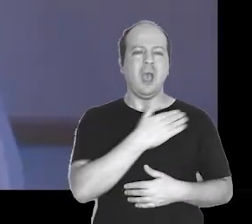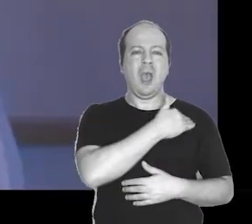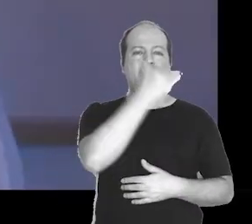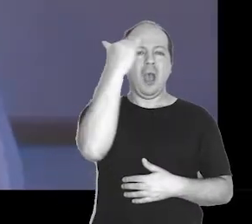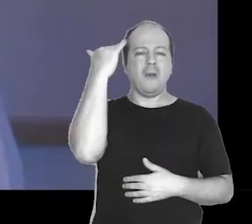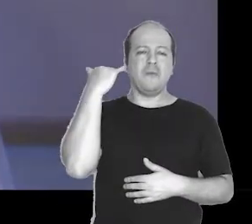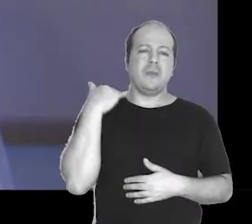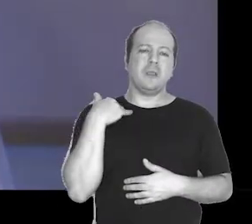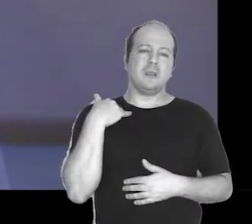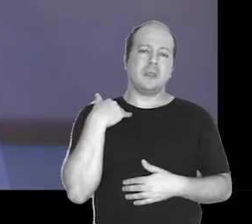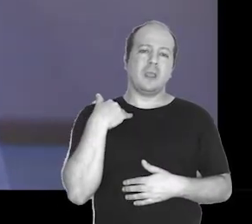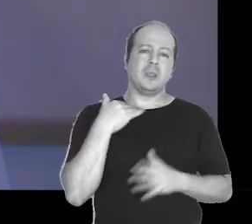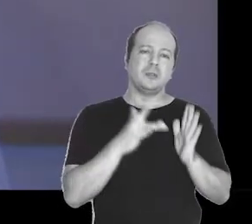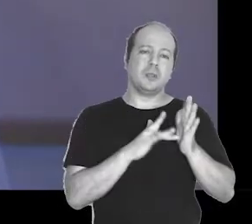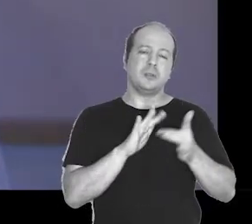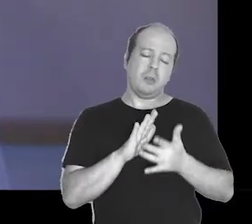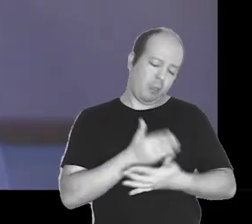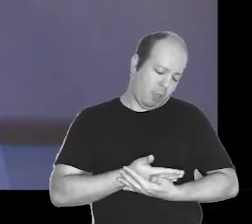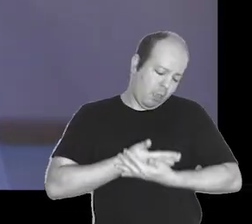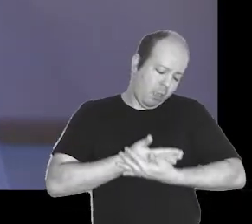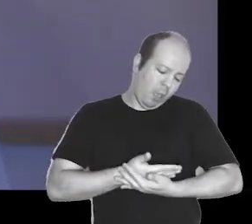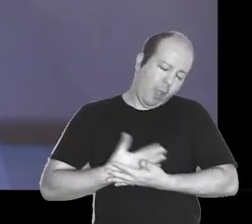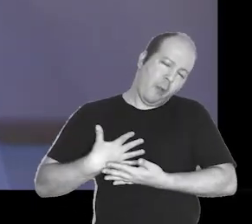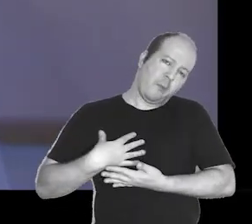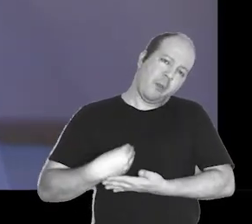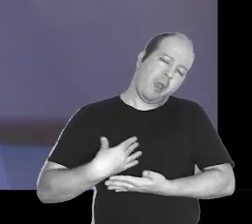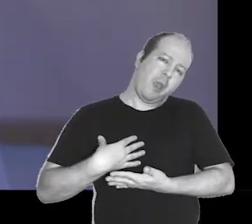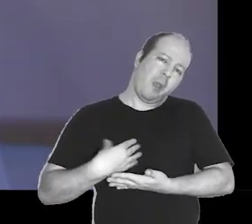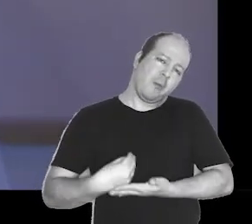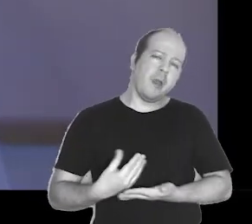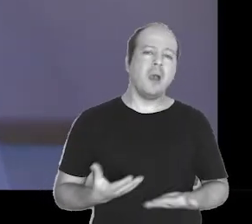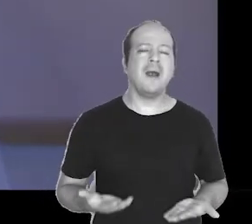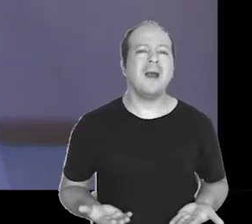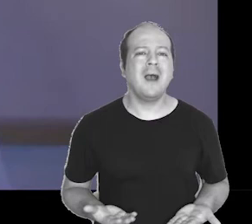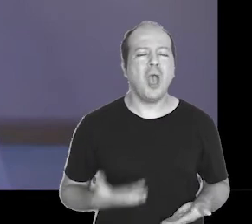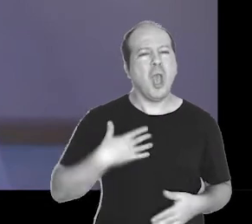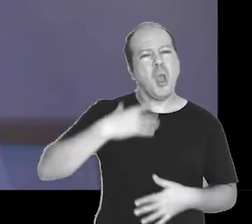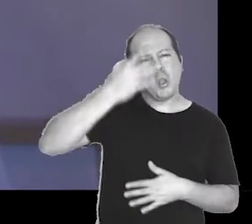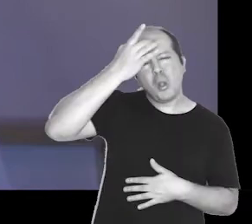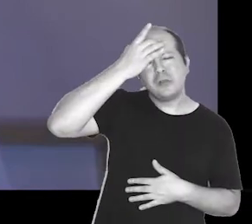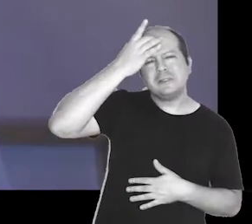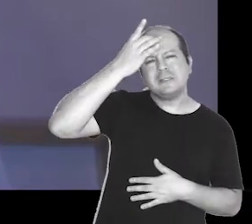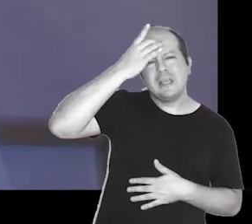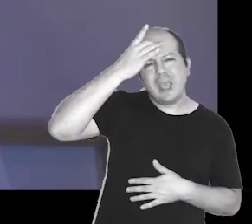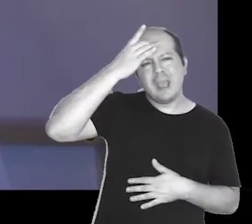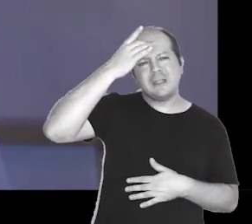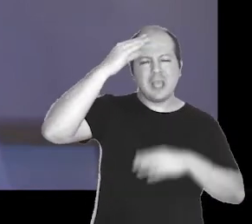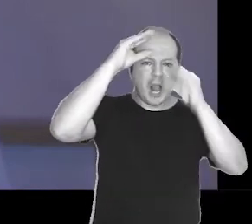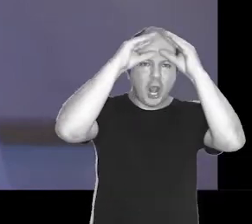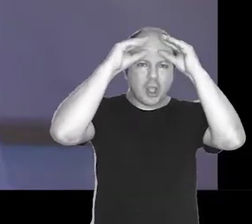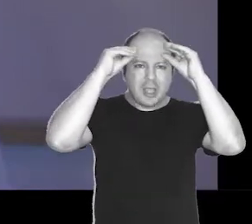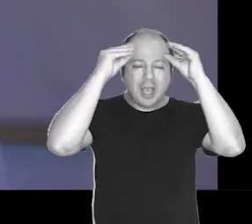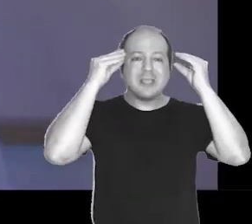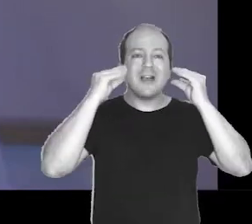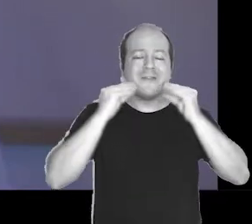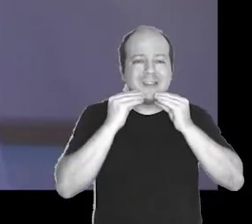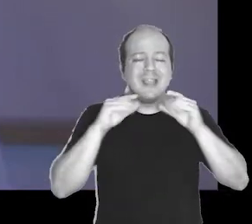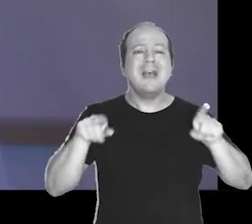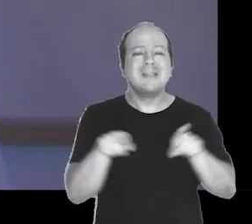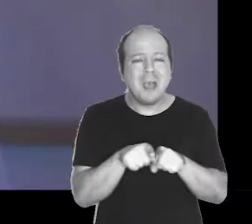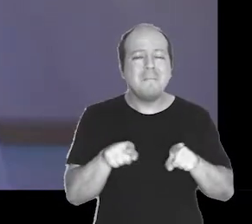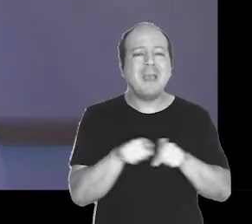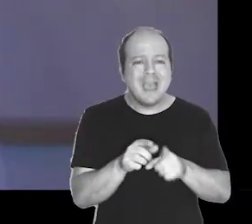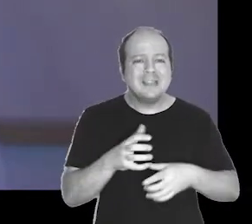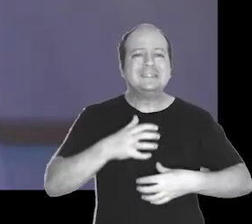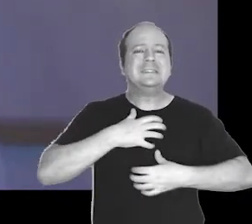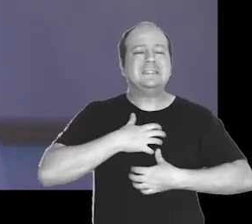mamar o menino Jesus. O subconsciente de Leonardo da Vinci pode ter, inclusive, se